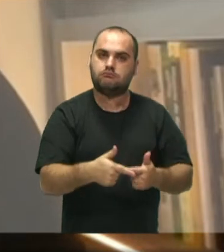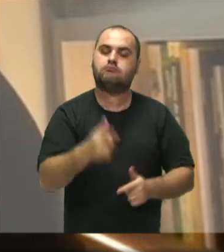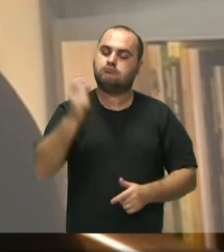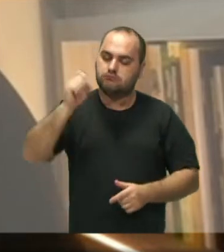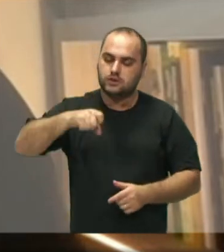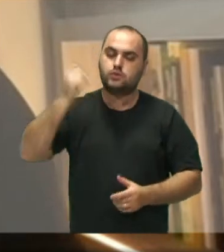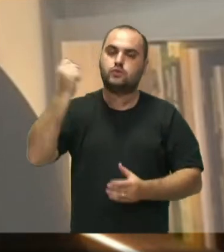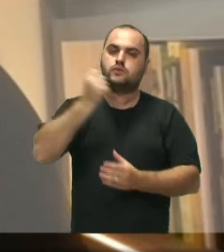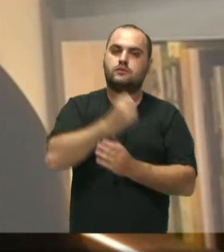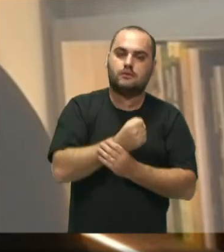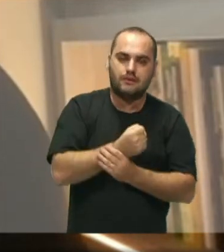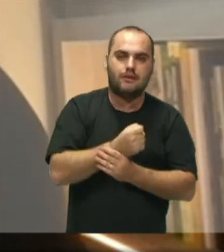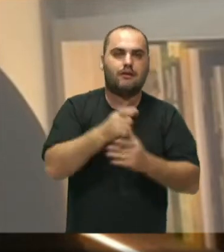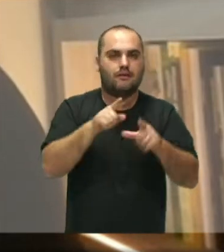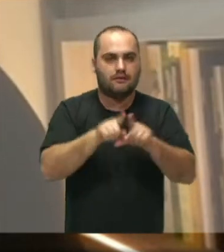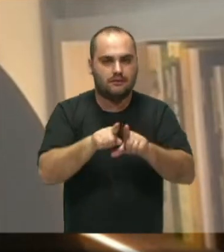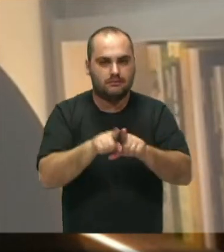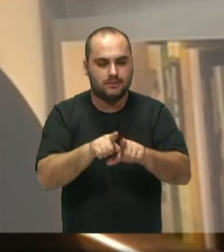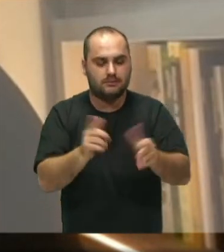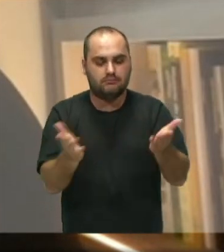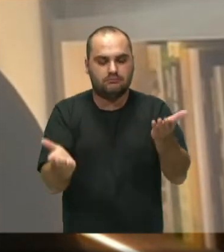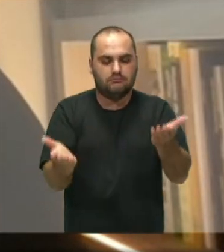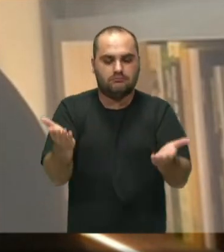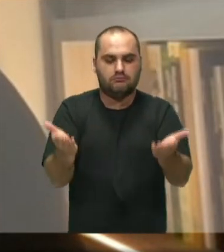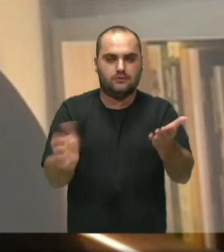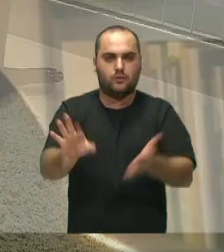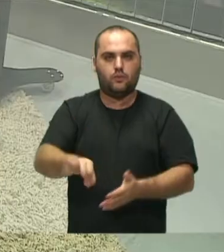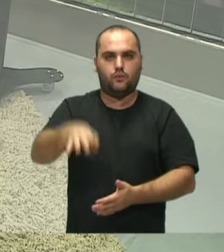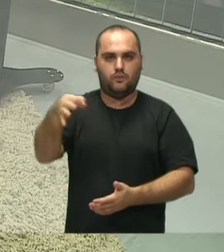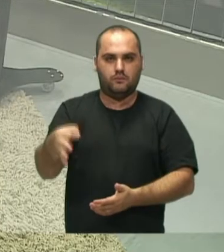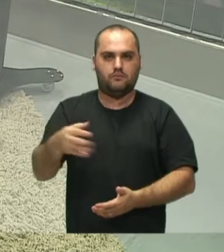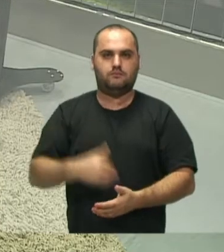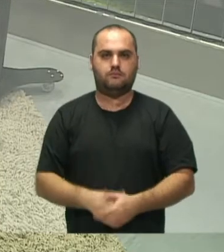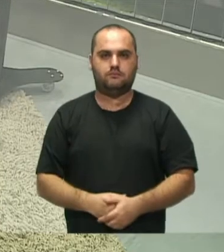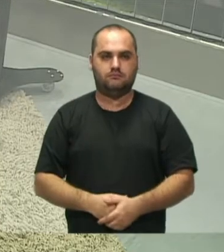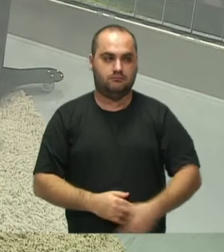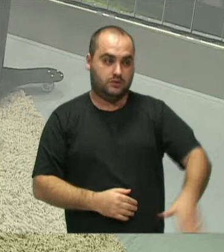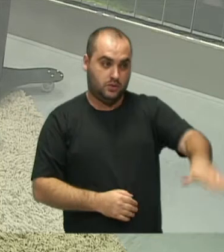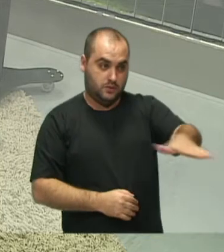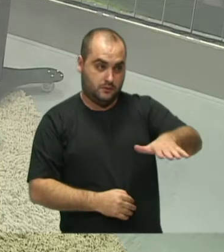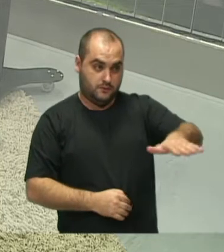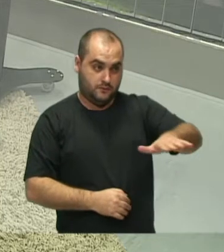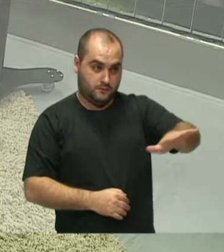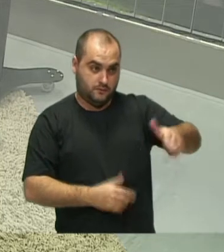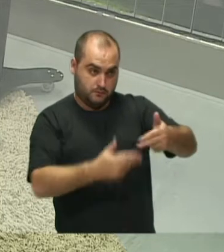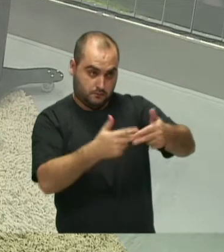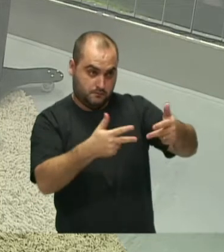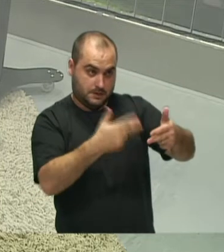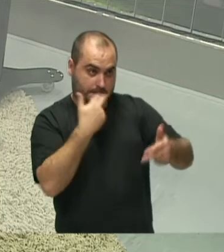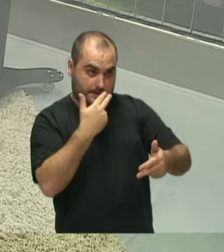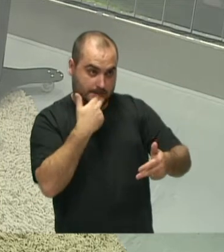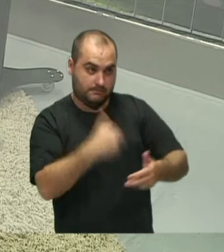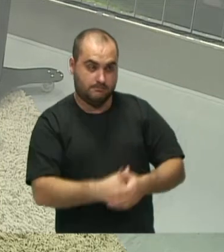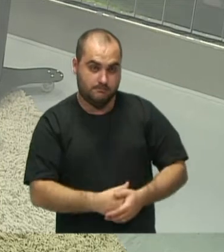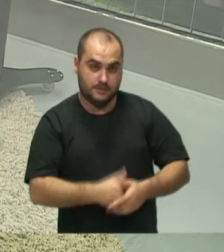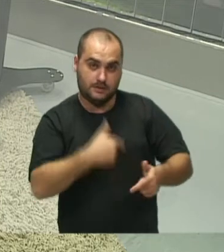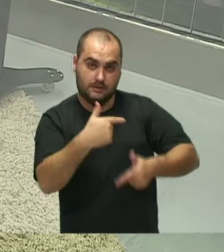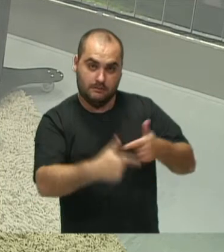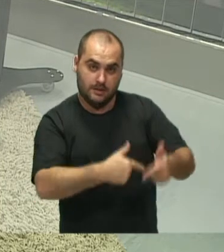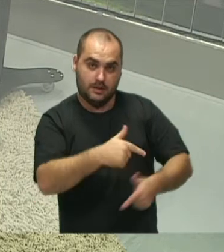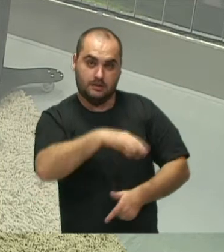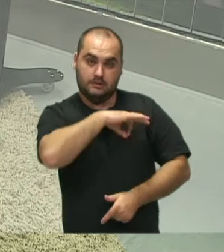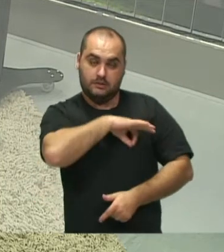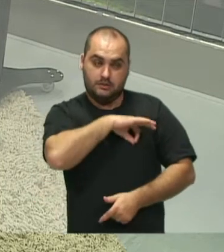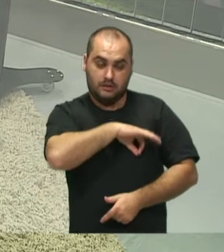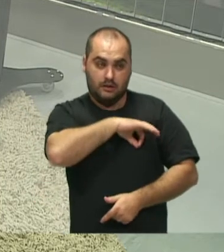sustentável e de maneira equilibrada com e envolve já vários setores né é emprego e renda e aí